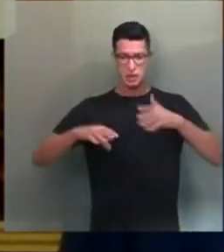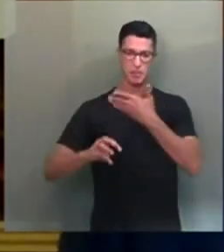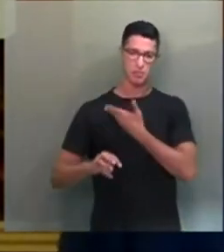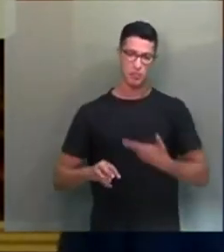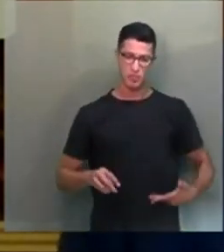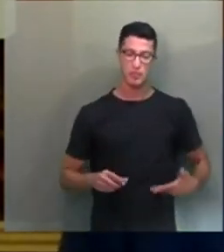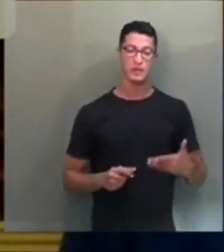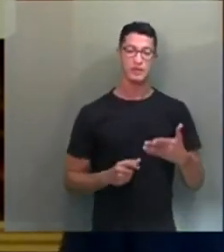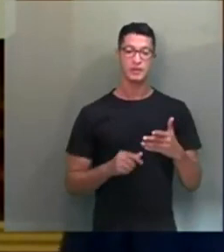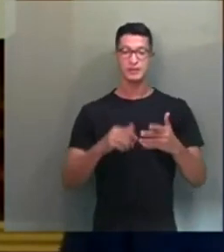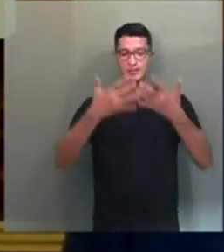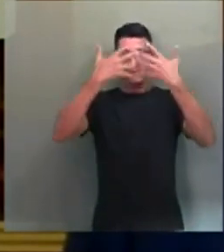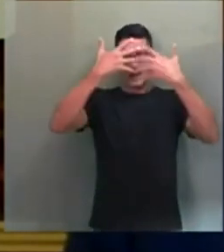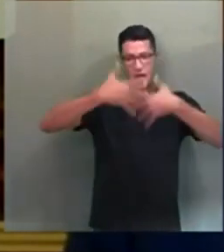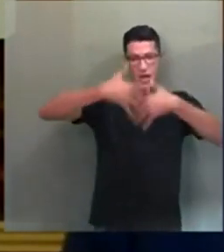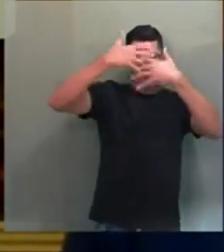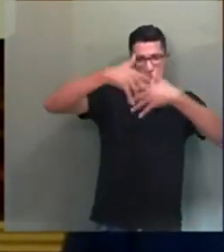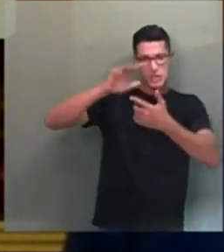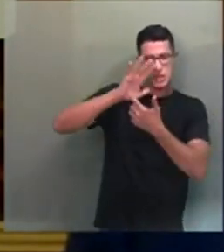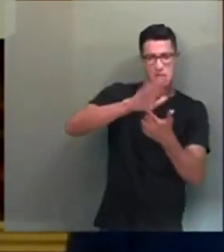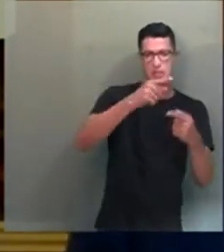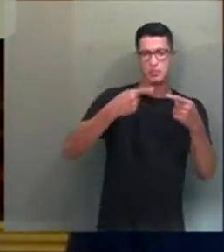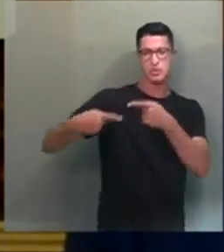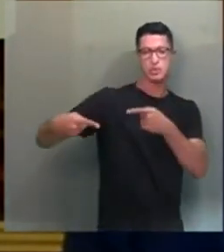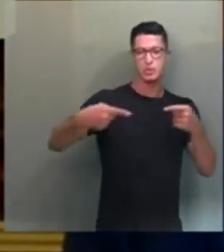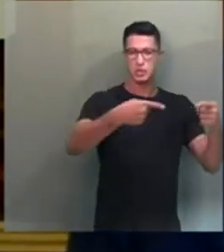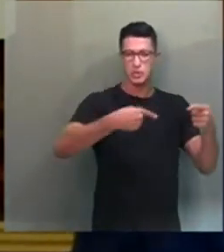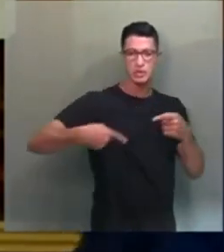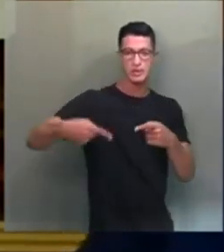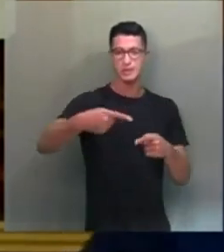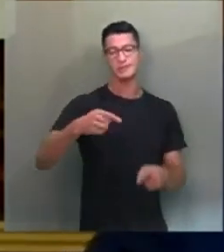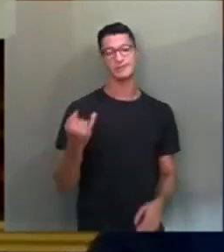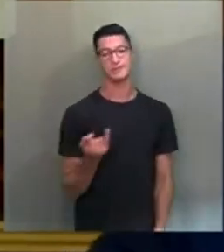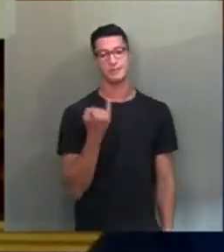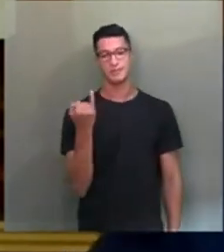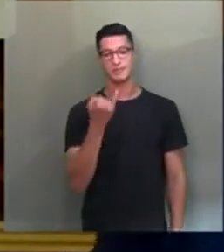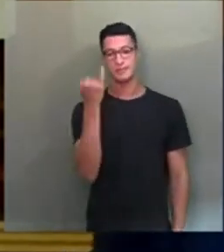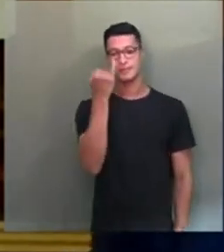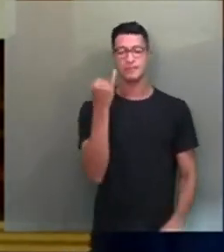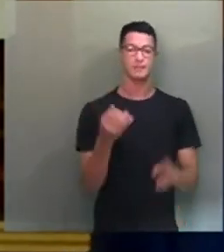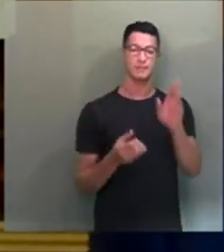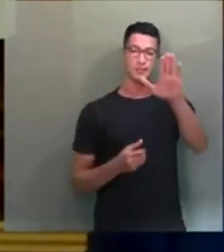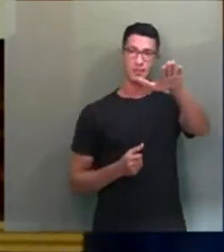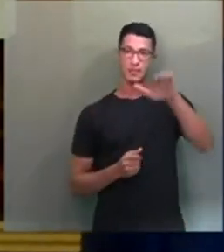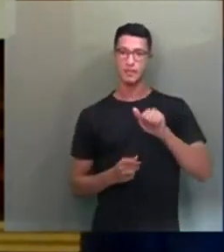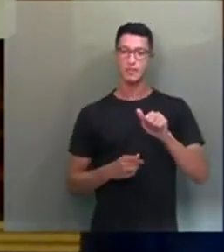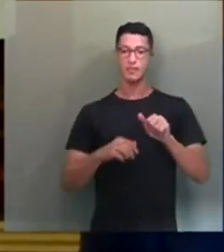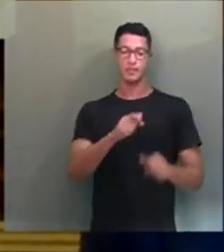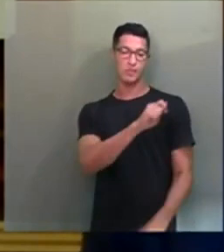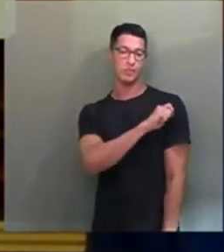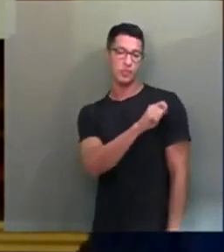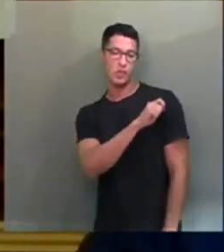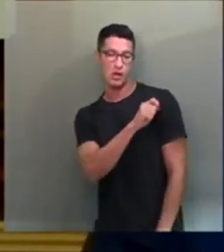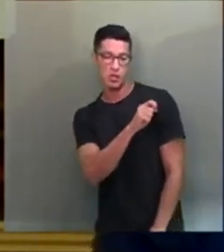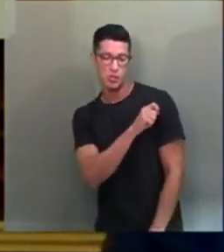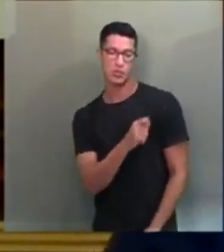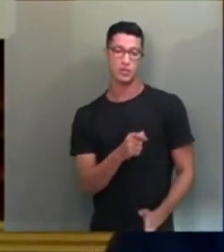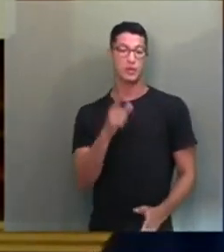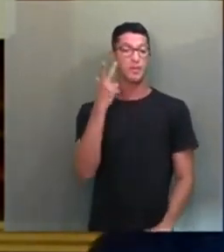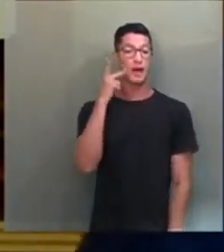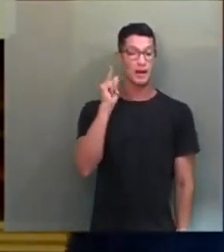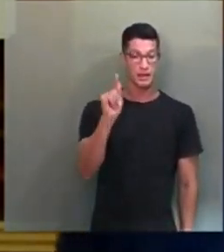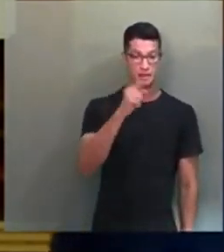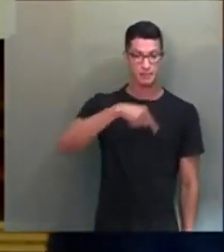públicas, refletindo, discutindo a importância do chamamento dos alunos, para